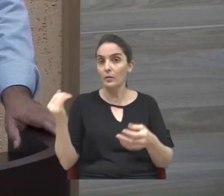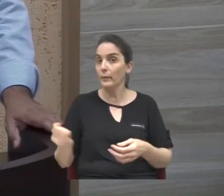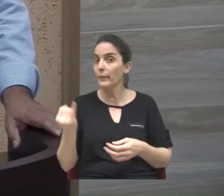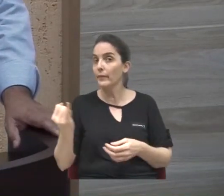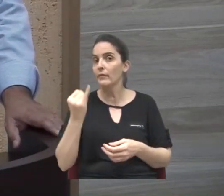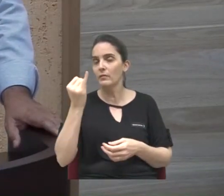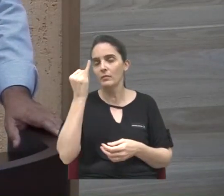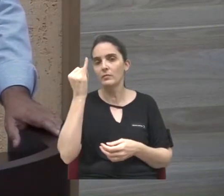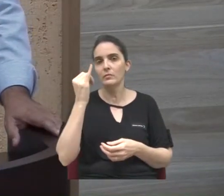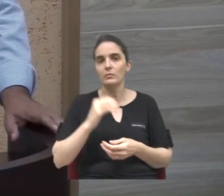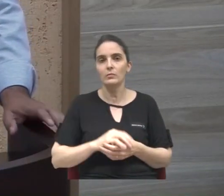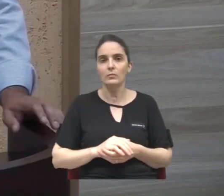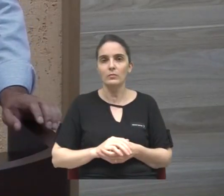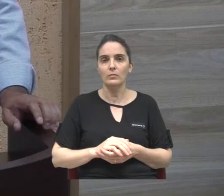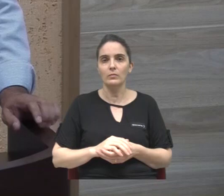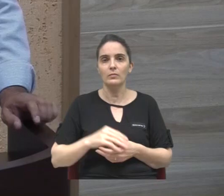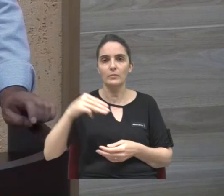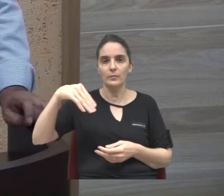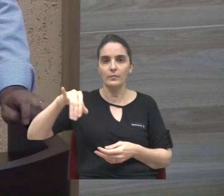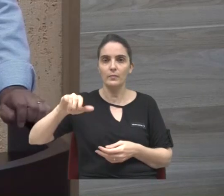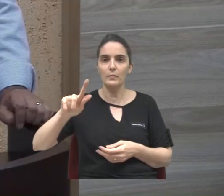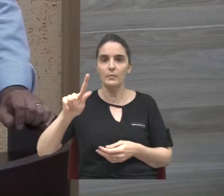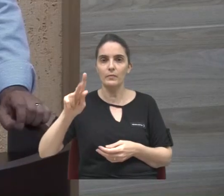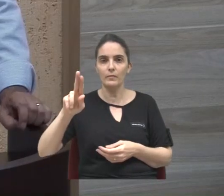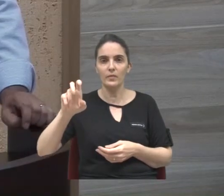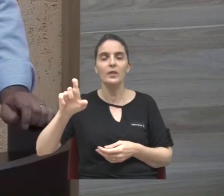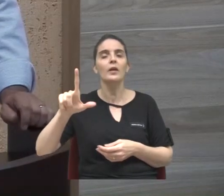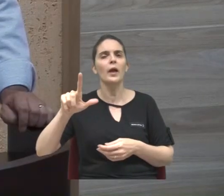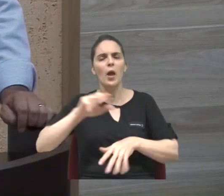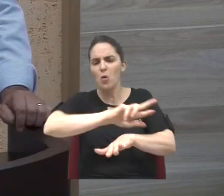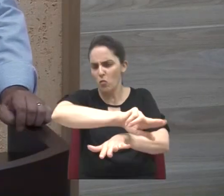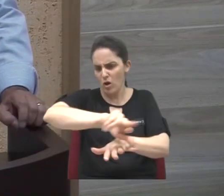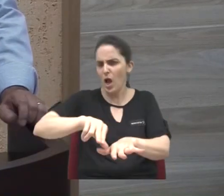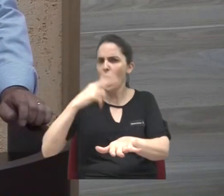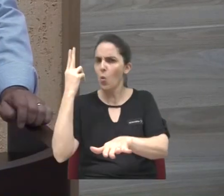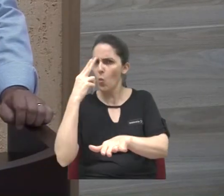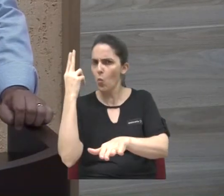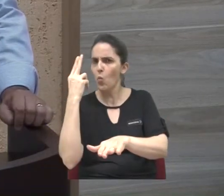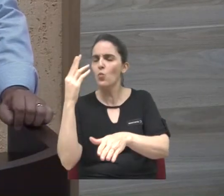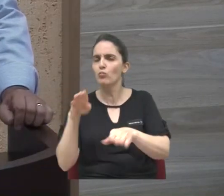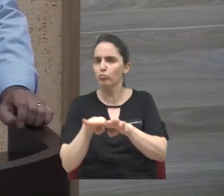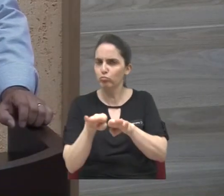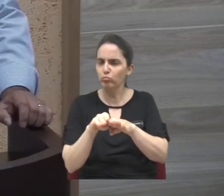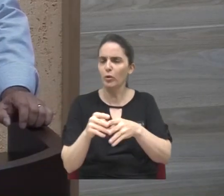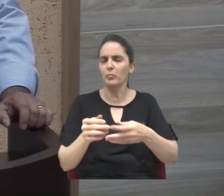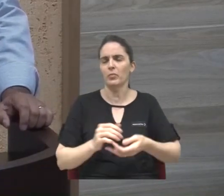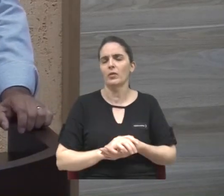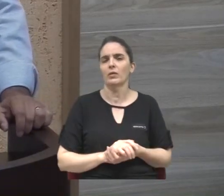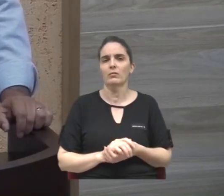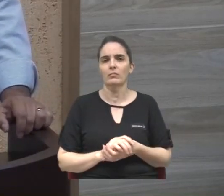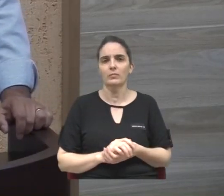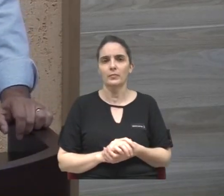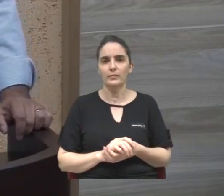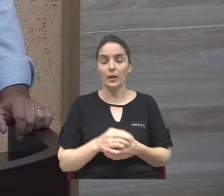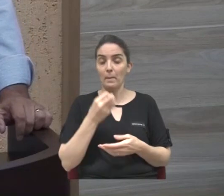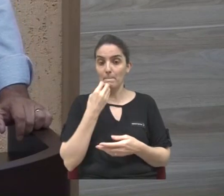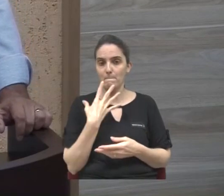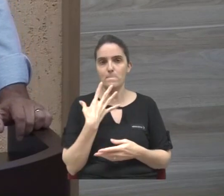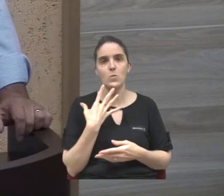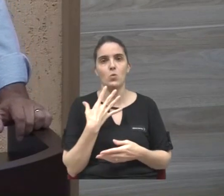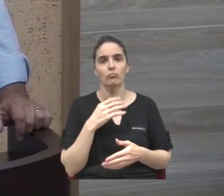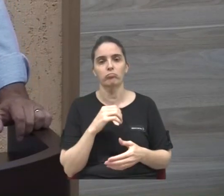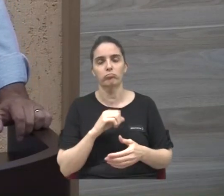Miguel também mandou várias ambulâncias para a cidade de Limeira. Eu acho que isso é importante. Está renovando essa frota, está